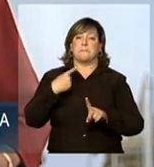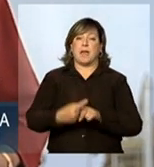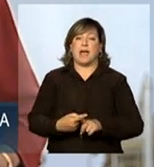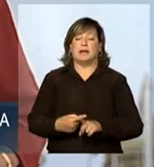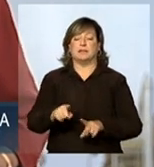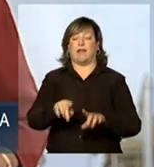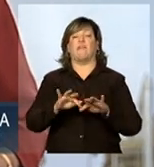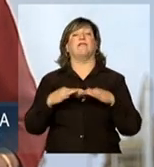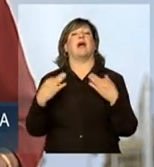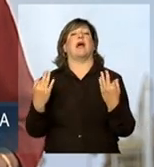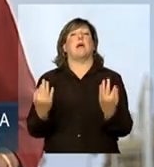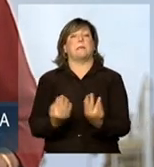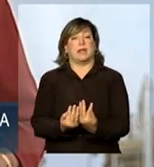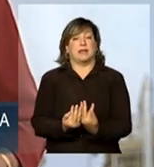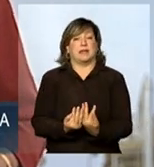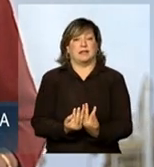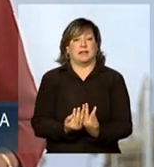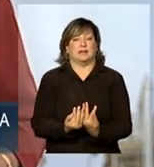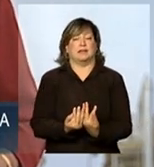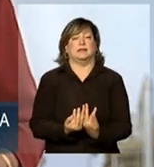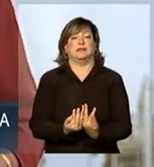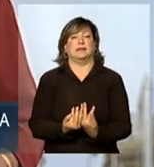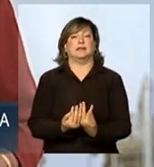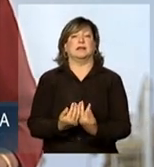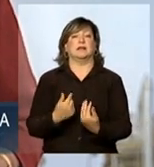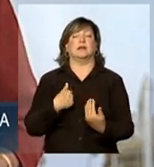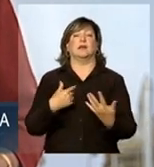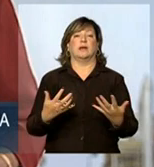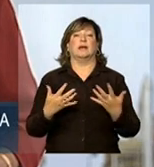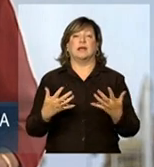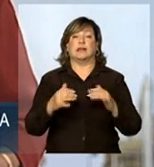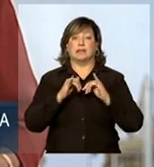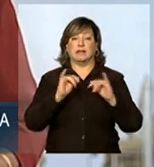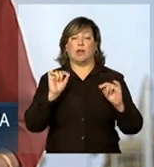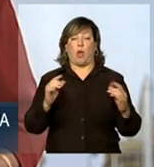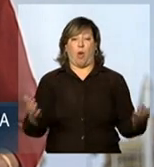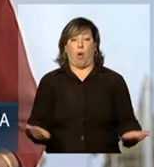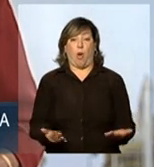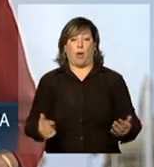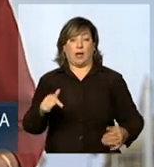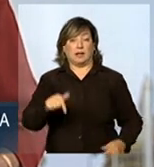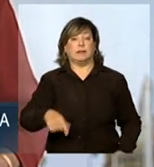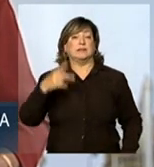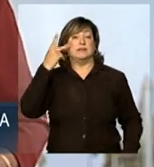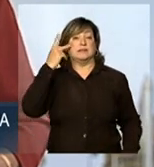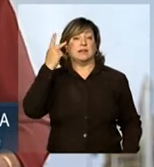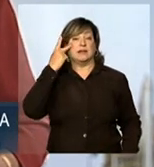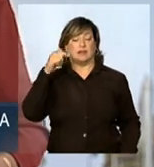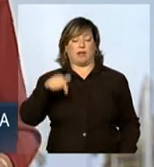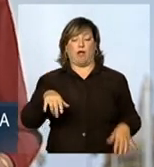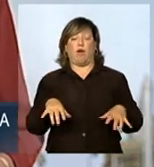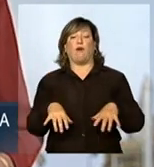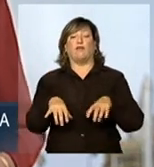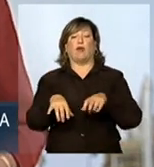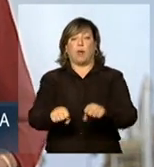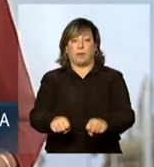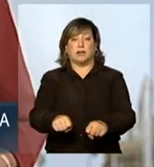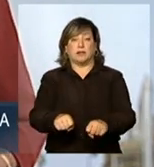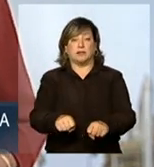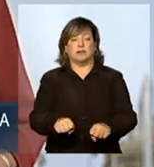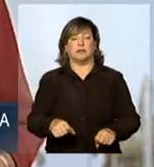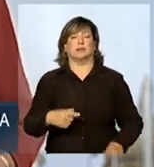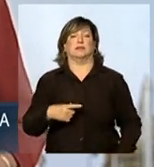as famílias. E eu queria dizer que hoje aqui em São Paulo, nessa formatura,